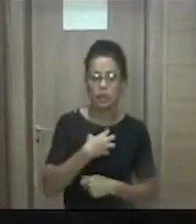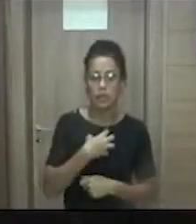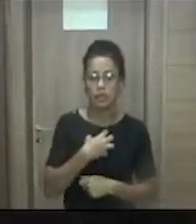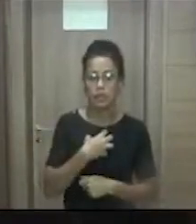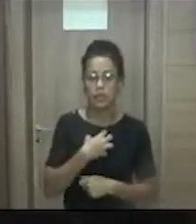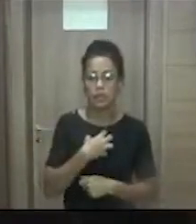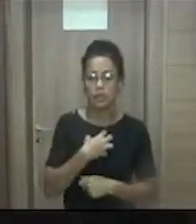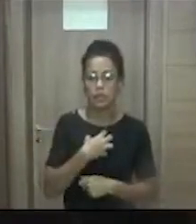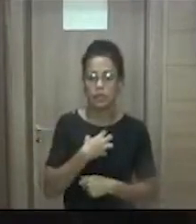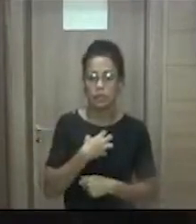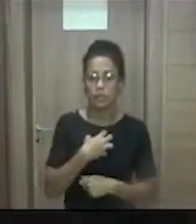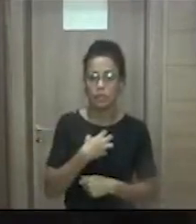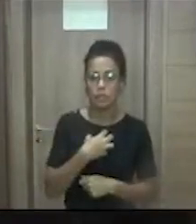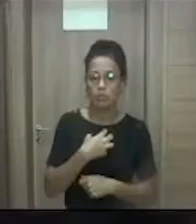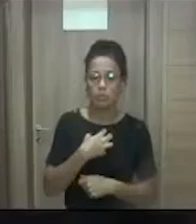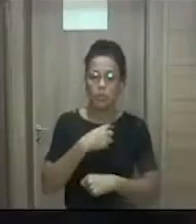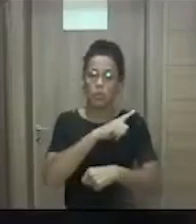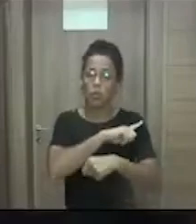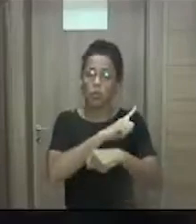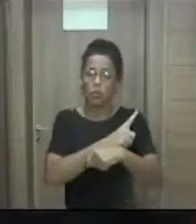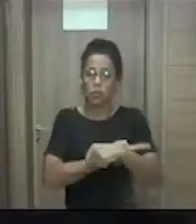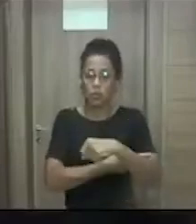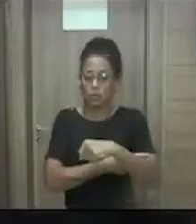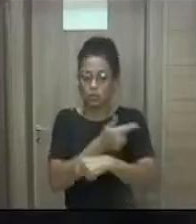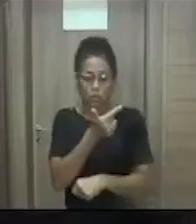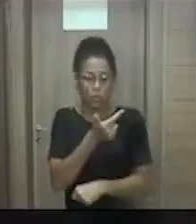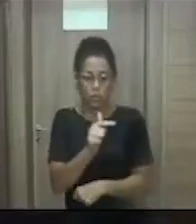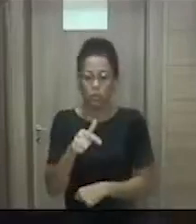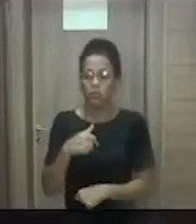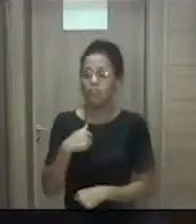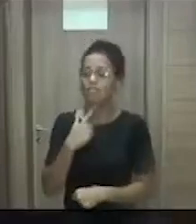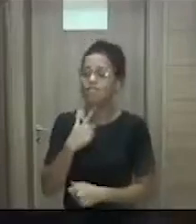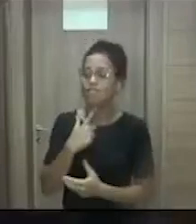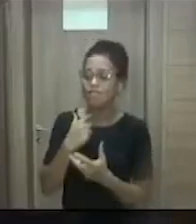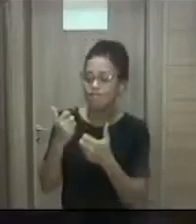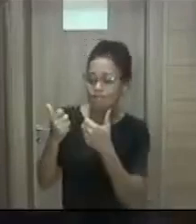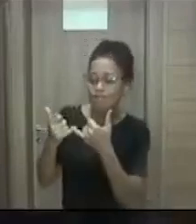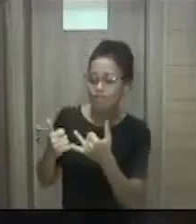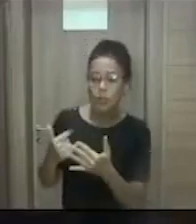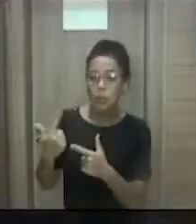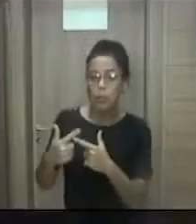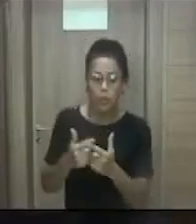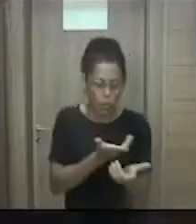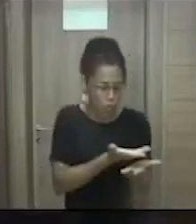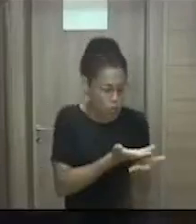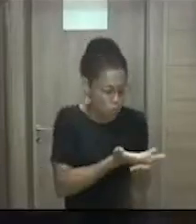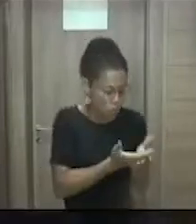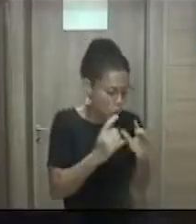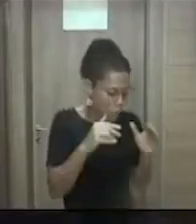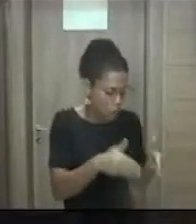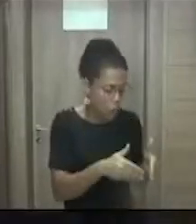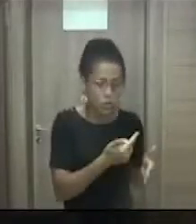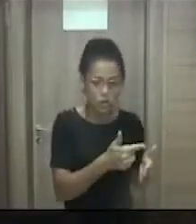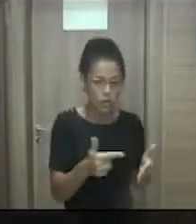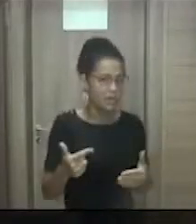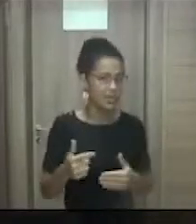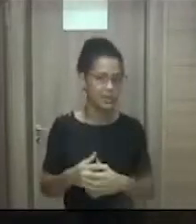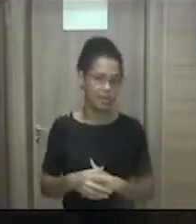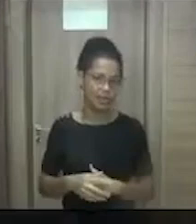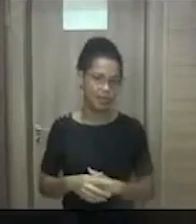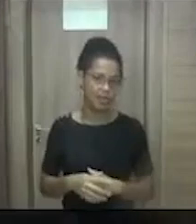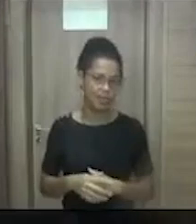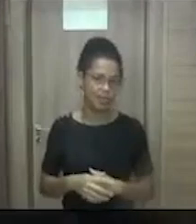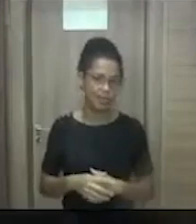com autoridade para falar sobre a prótese, tendo em vista que ela não tinha ainda especialização em prótese. Então, essa relação entre